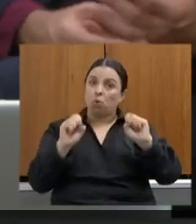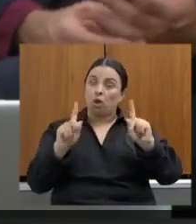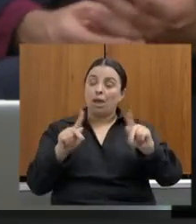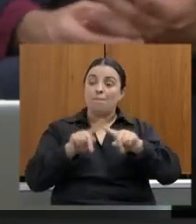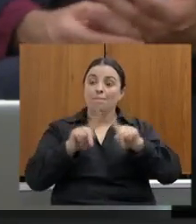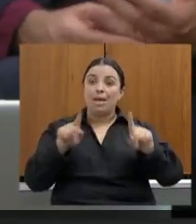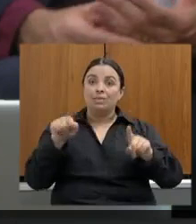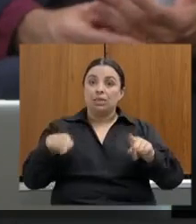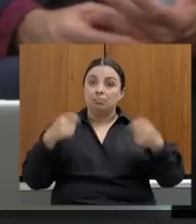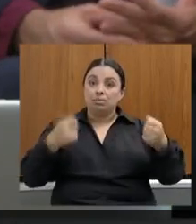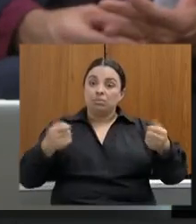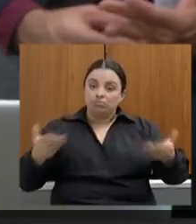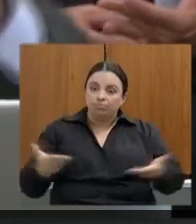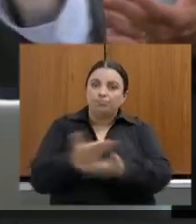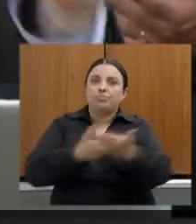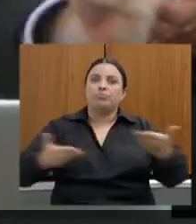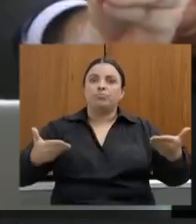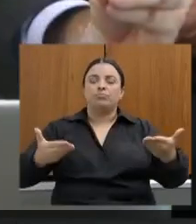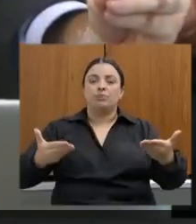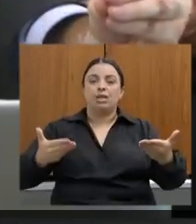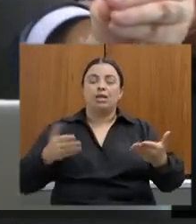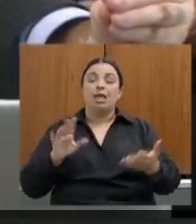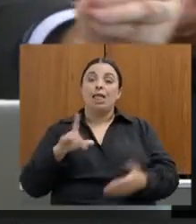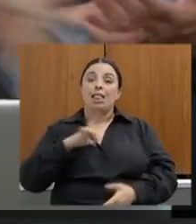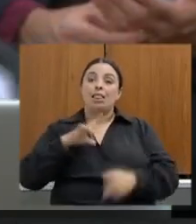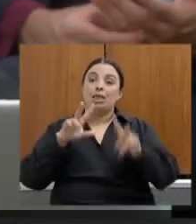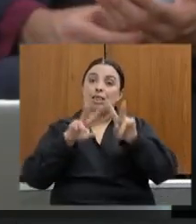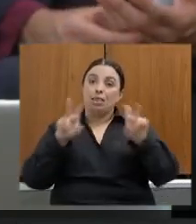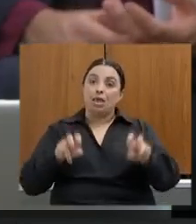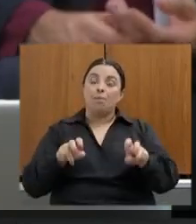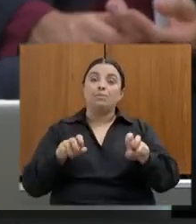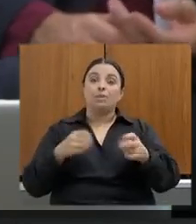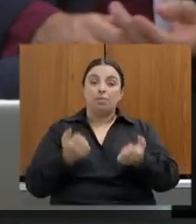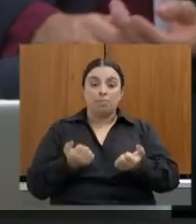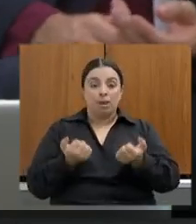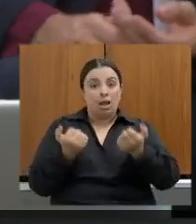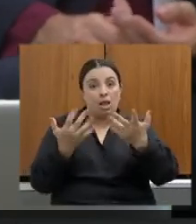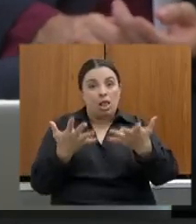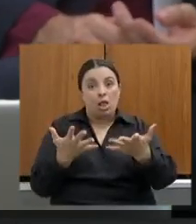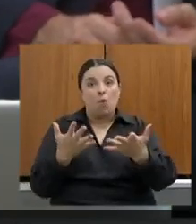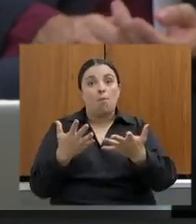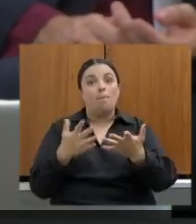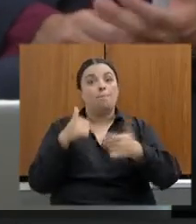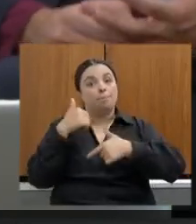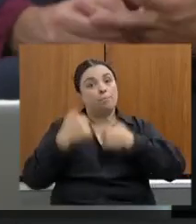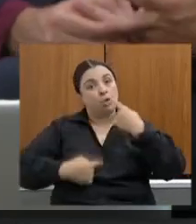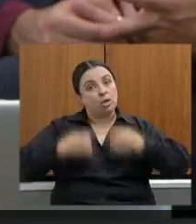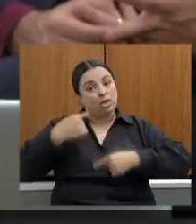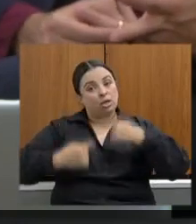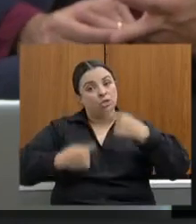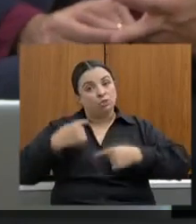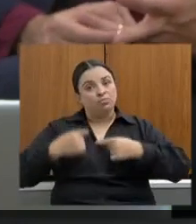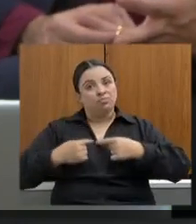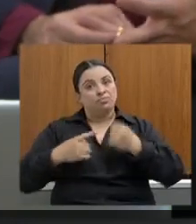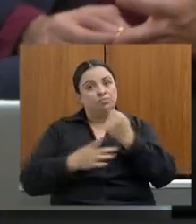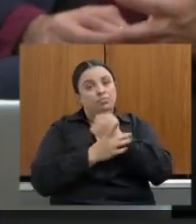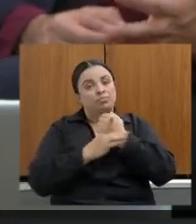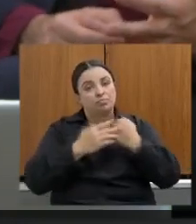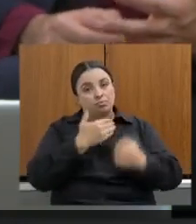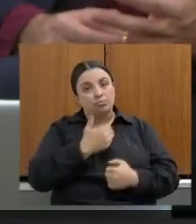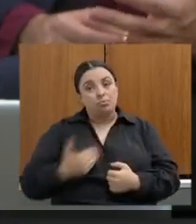assunto que não tem jeito para prestar a melhor política de segurança pública as forças tem que ter Integradas